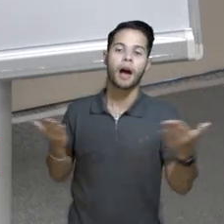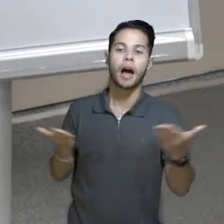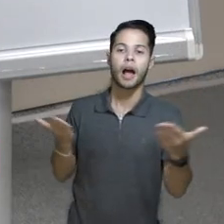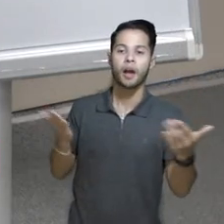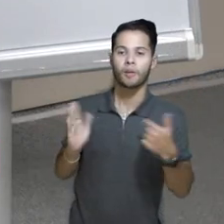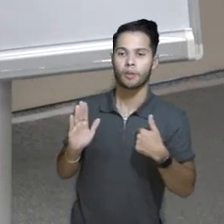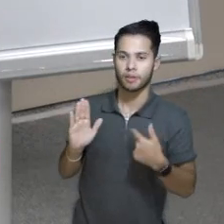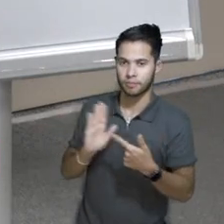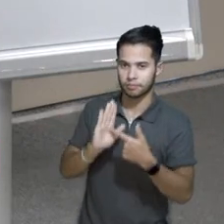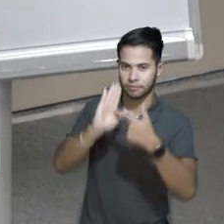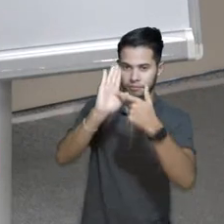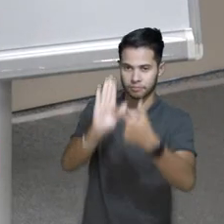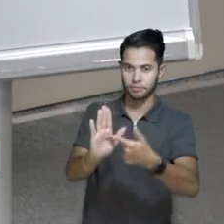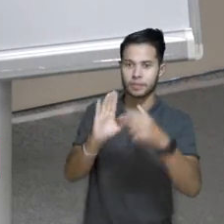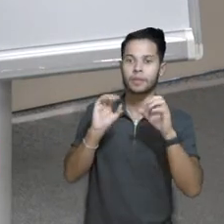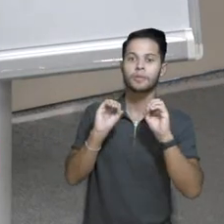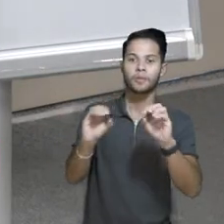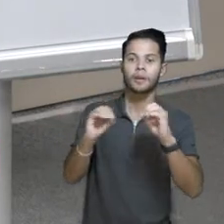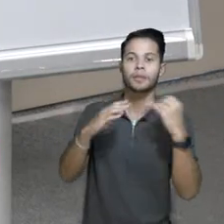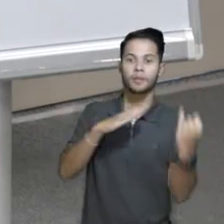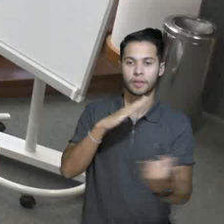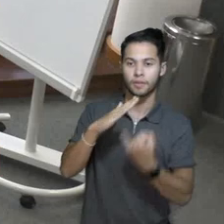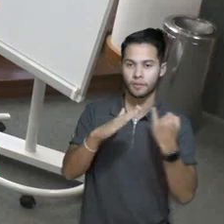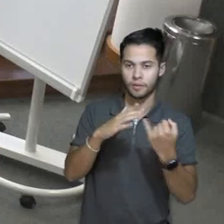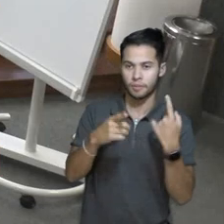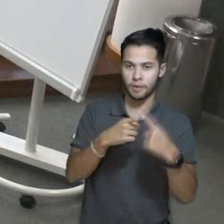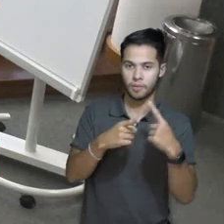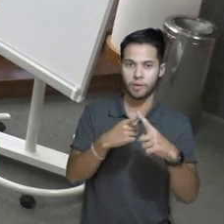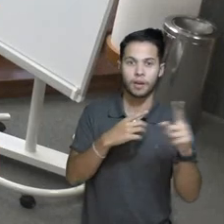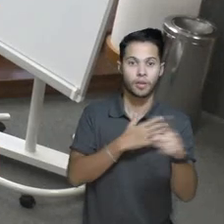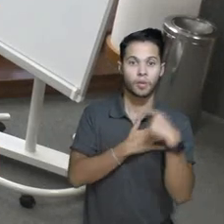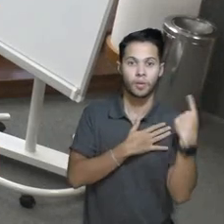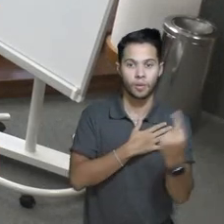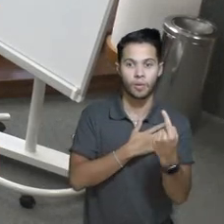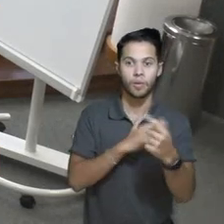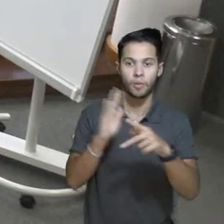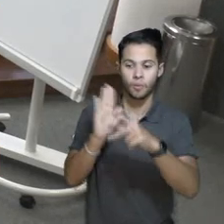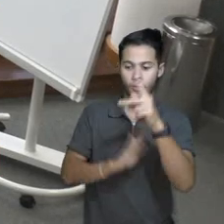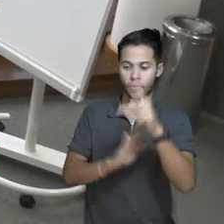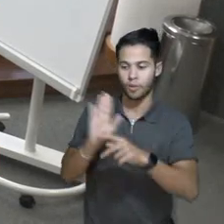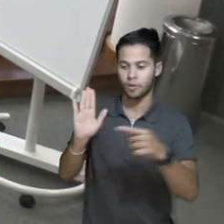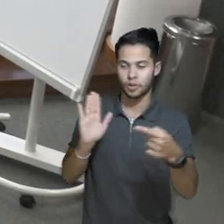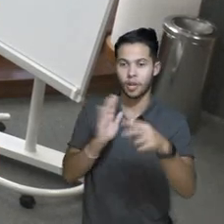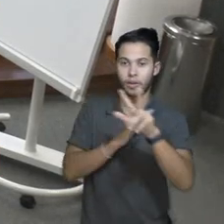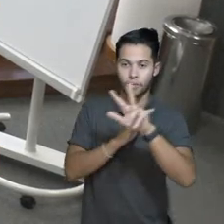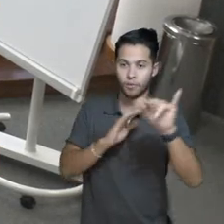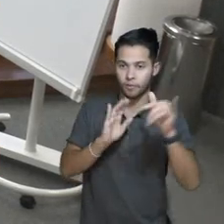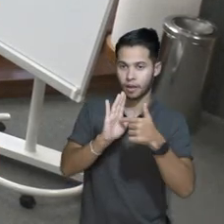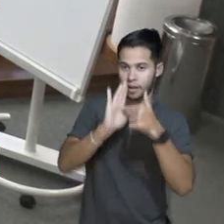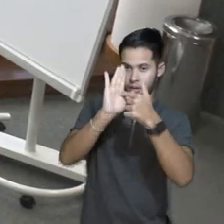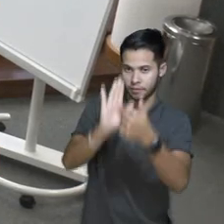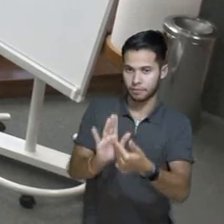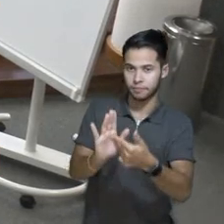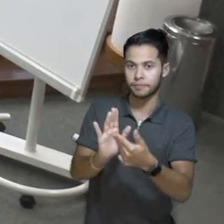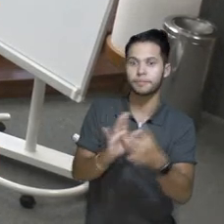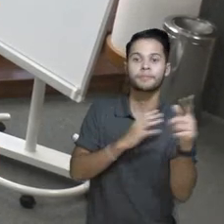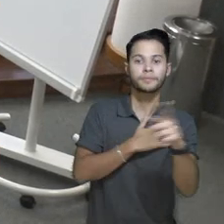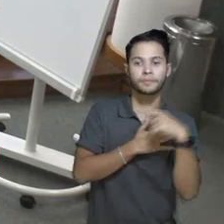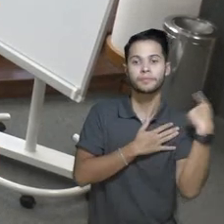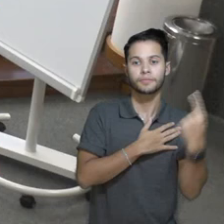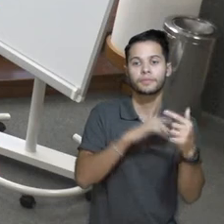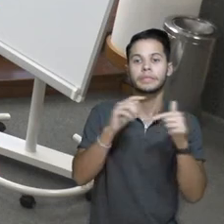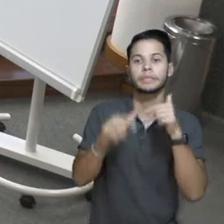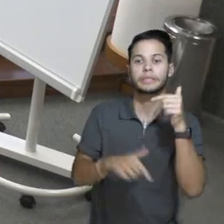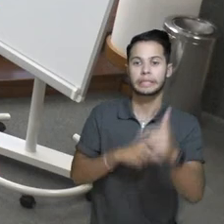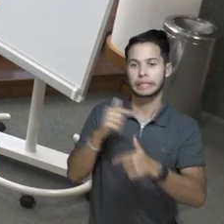até pela educação informal porque nós o programa ele vai dá conta disso nós vamos trabalhar na